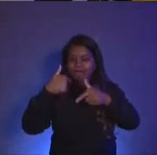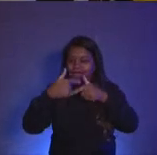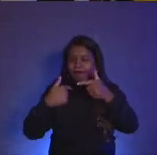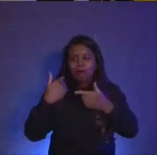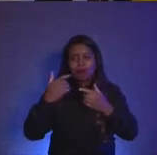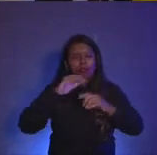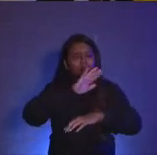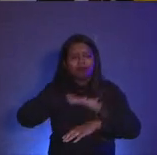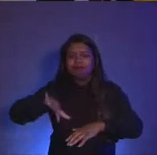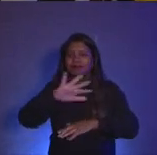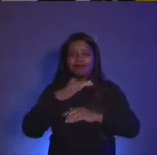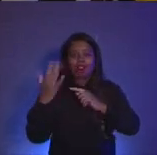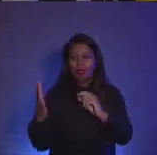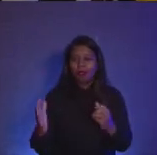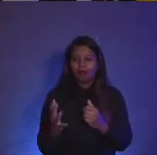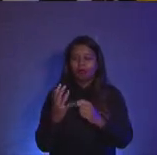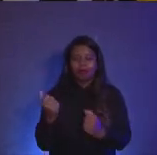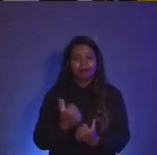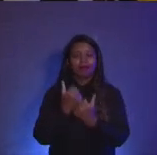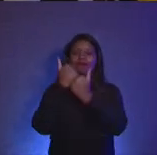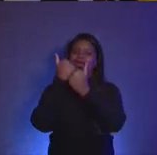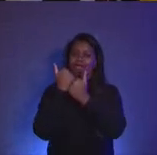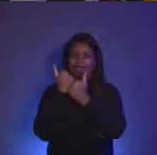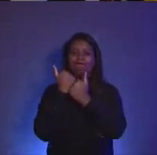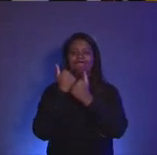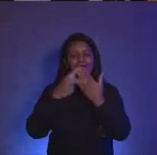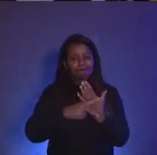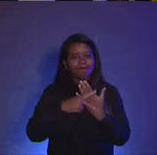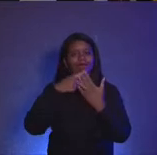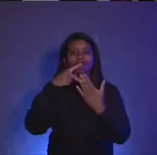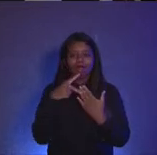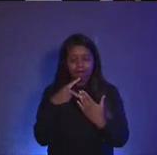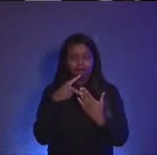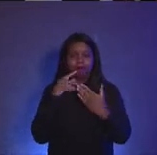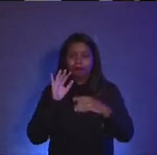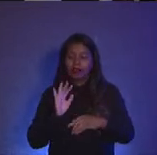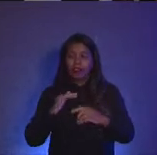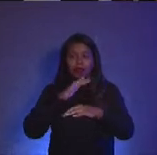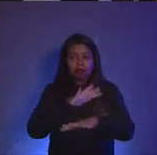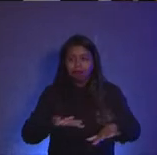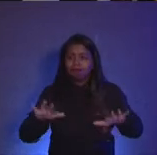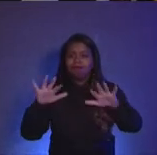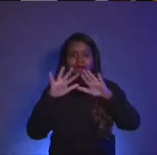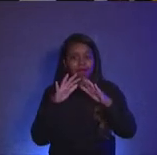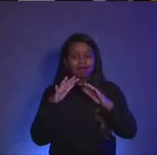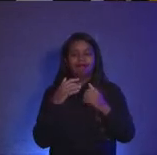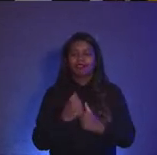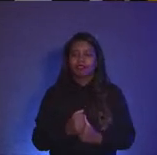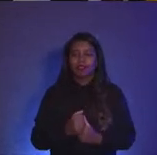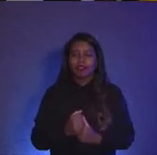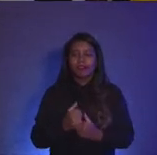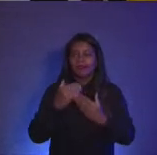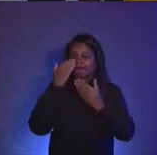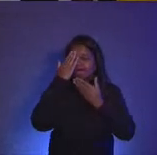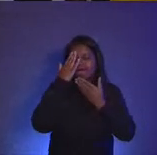todo mundo que apoiou também esse projeto, né, a Amazon Watch, o ICFJ lá no início,